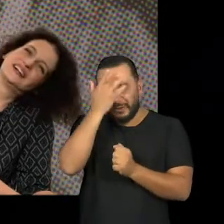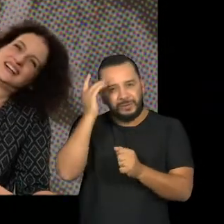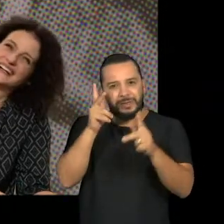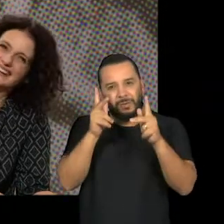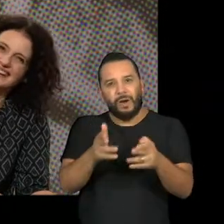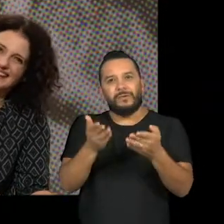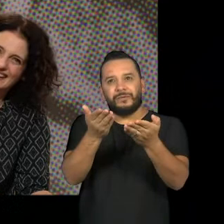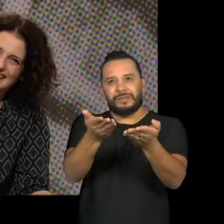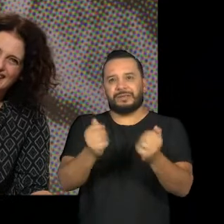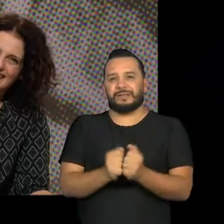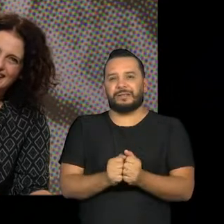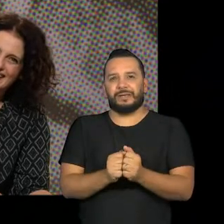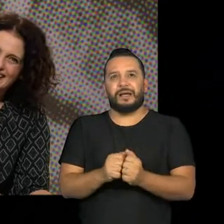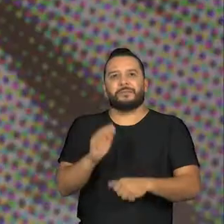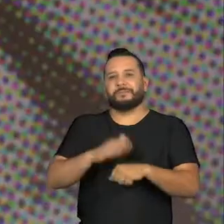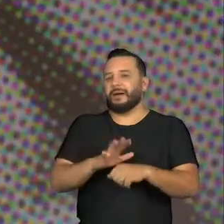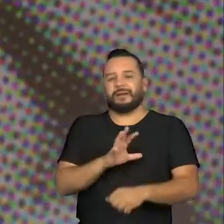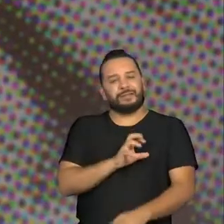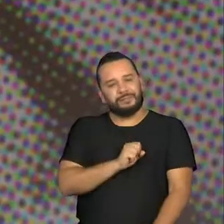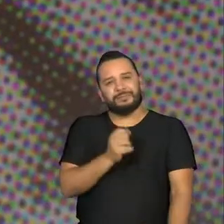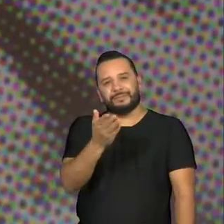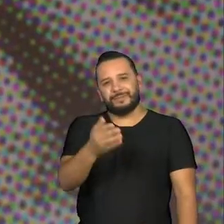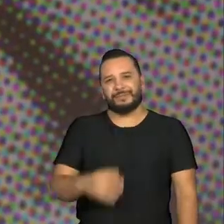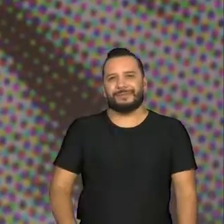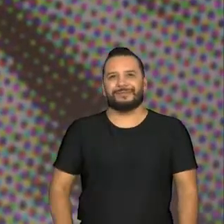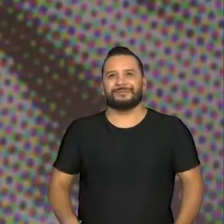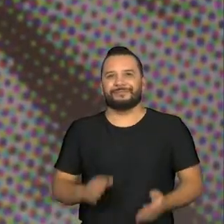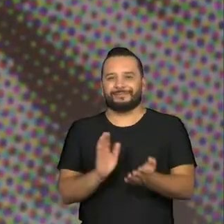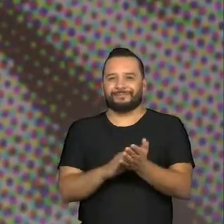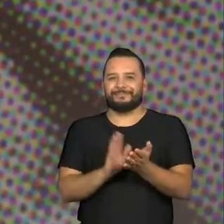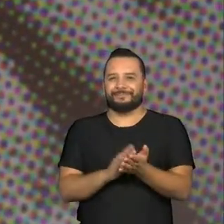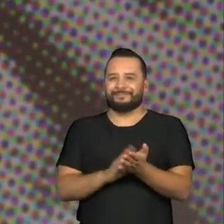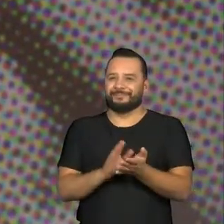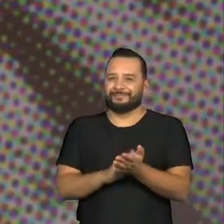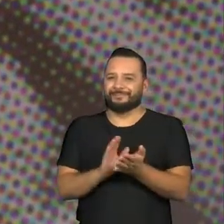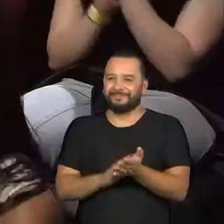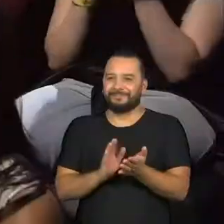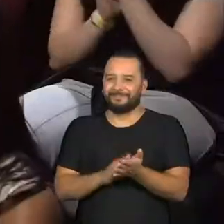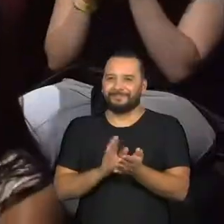É a mais querida. Ai, querido.